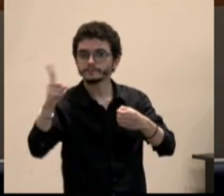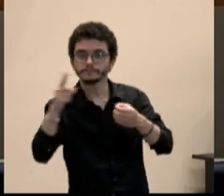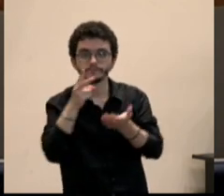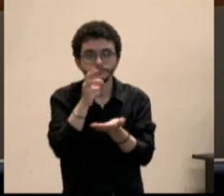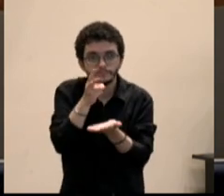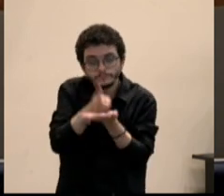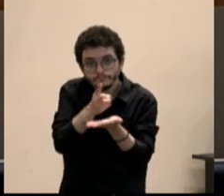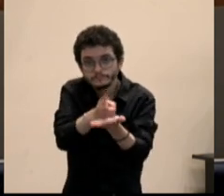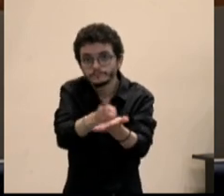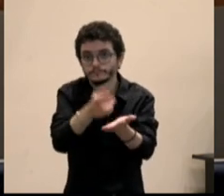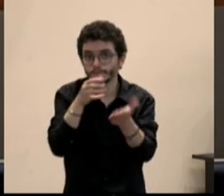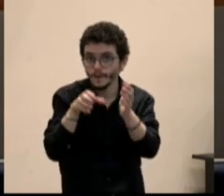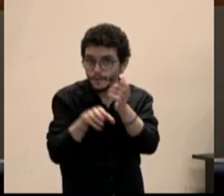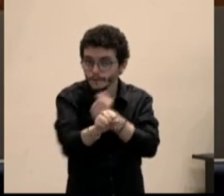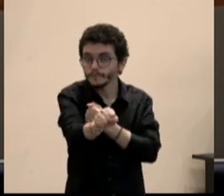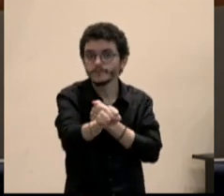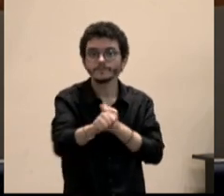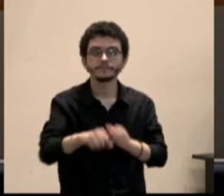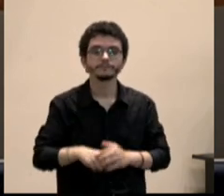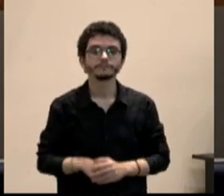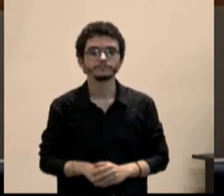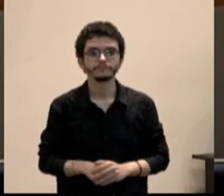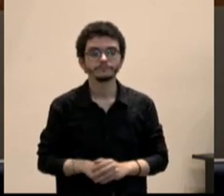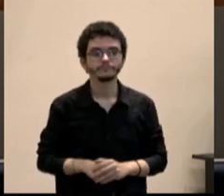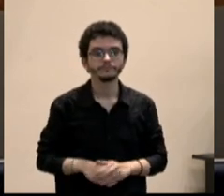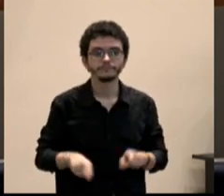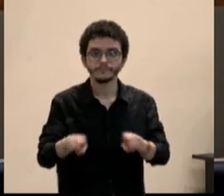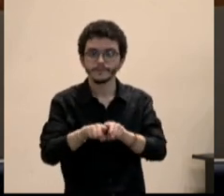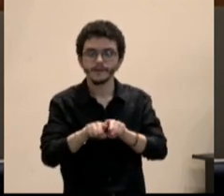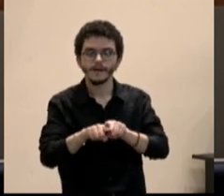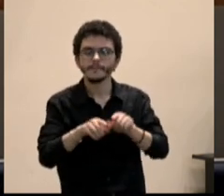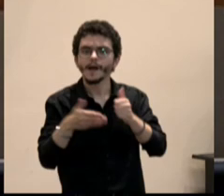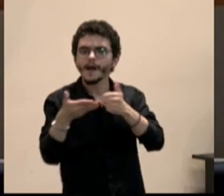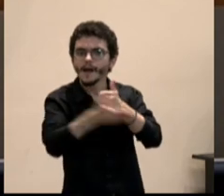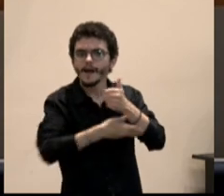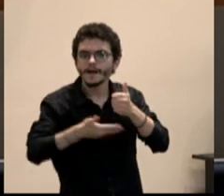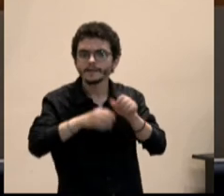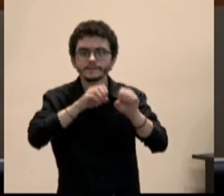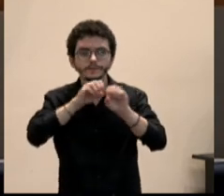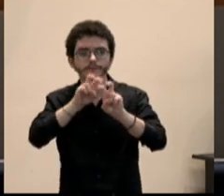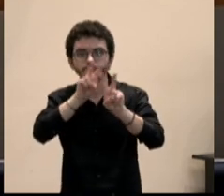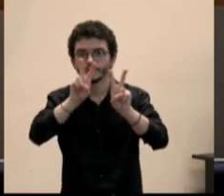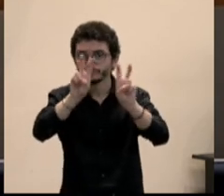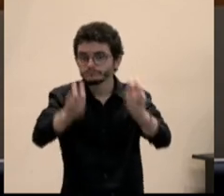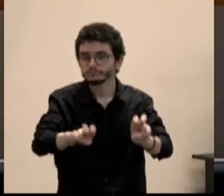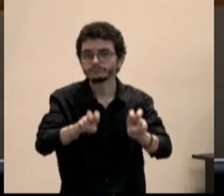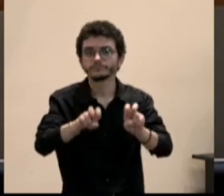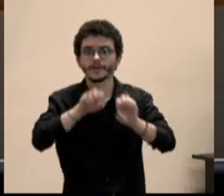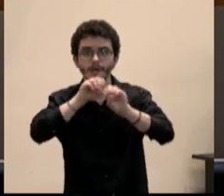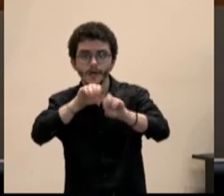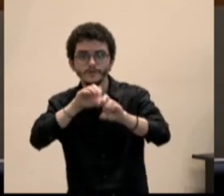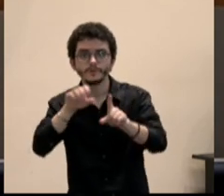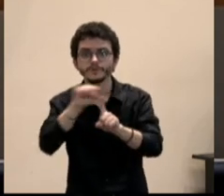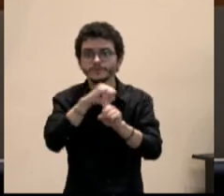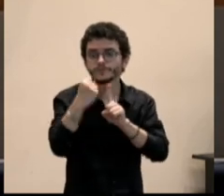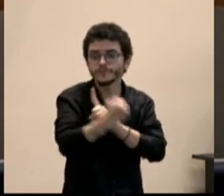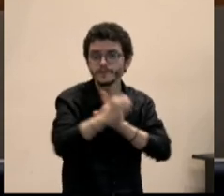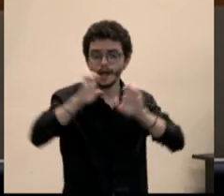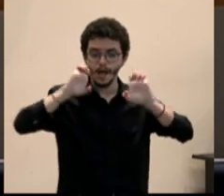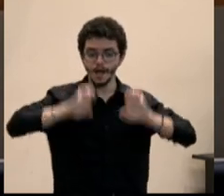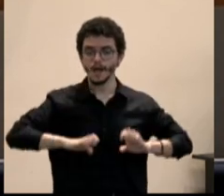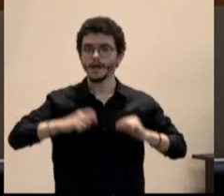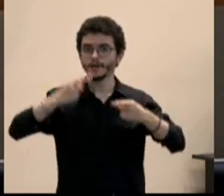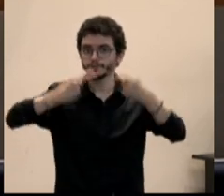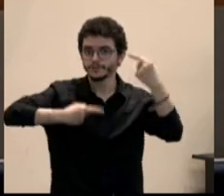contínua, formativa e se assenta em questões educacionais, sociais,